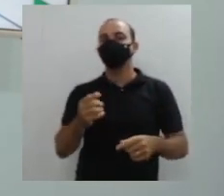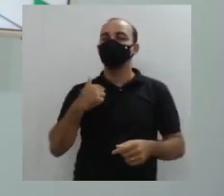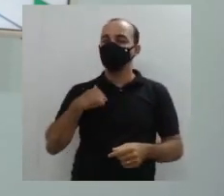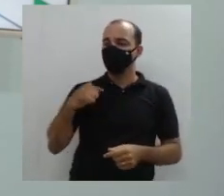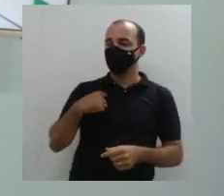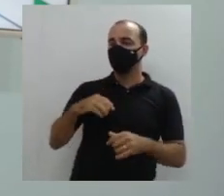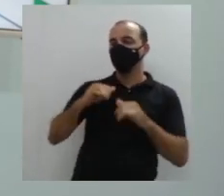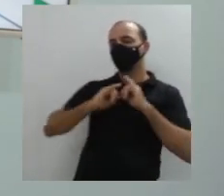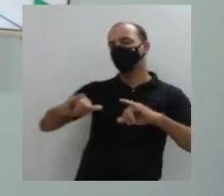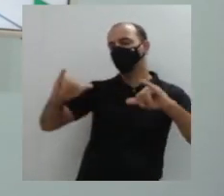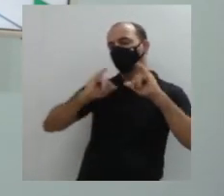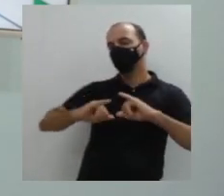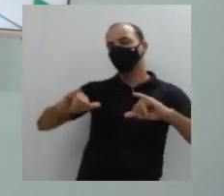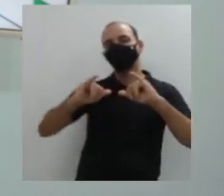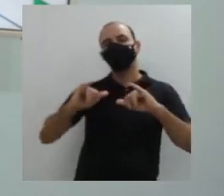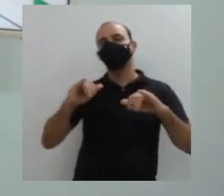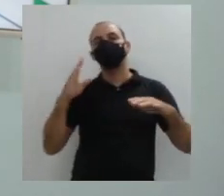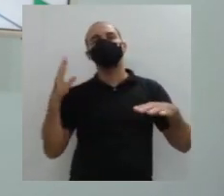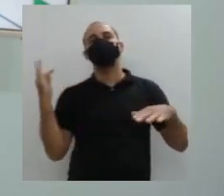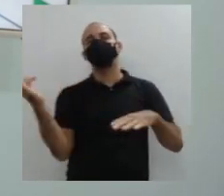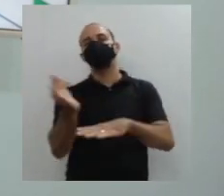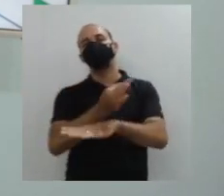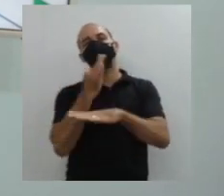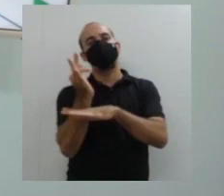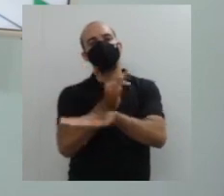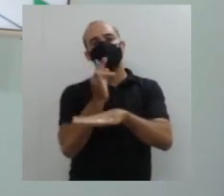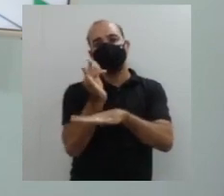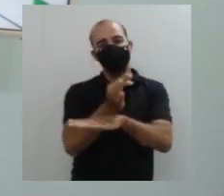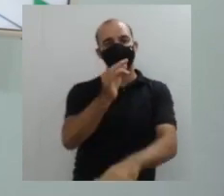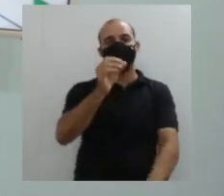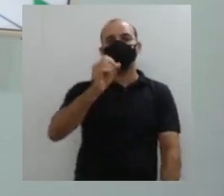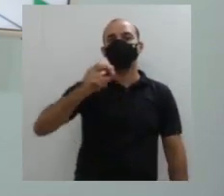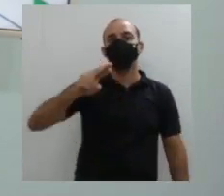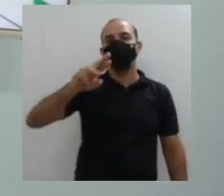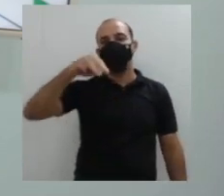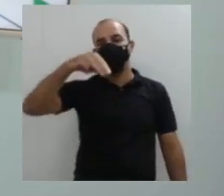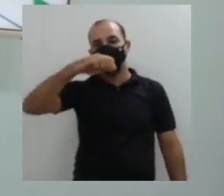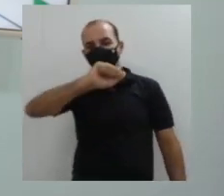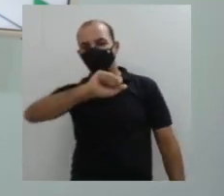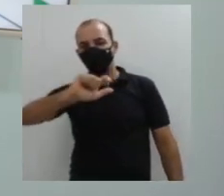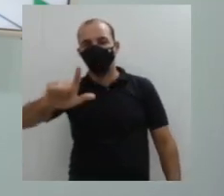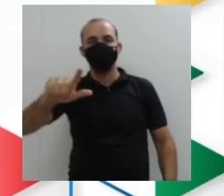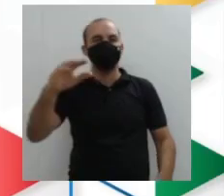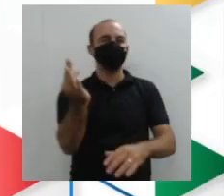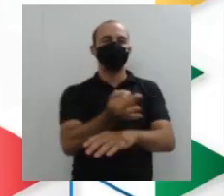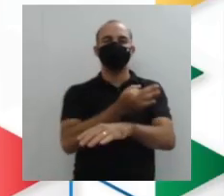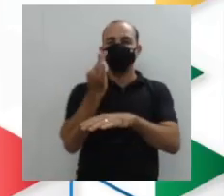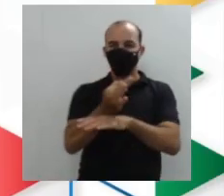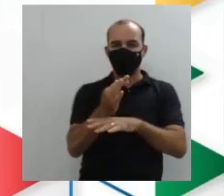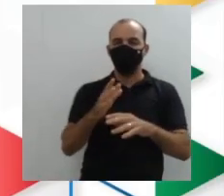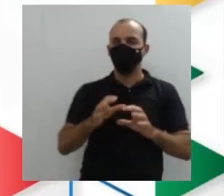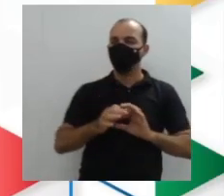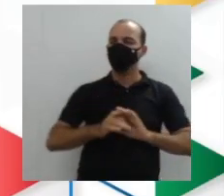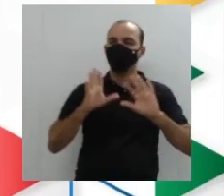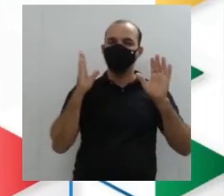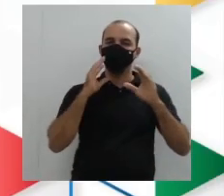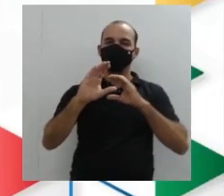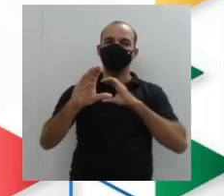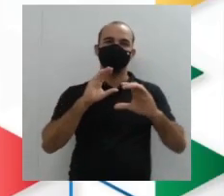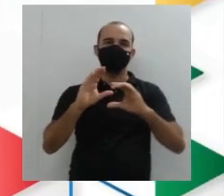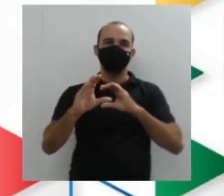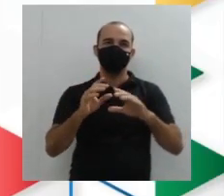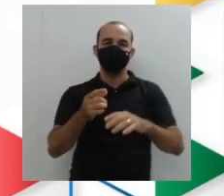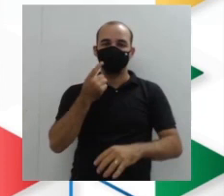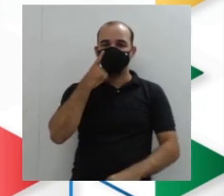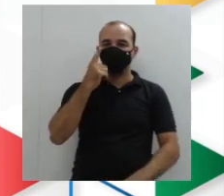receptor, mais formal eu serei. E vice-versa. Vamos ver aqui. Olhando para a tela, nós temos